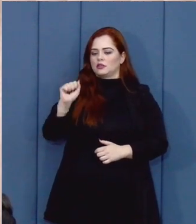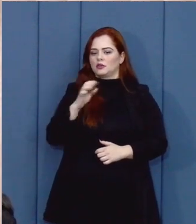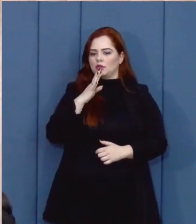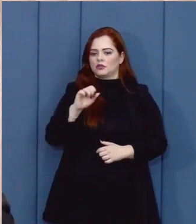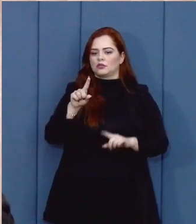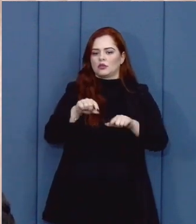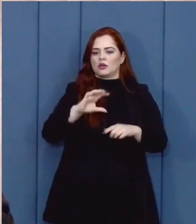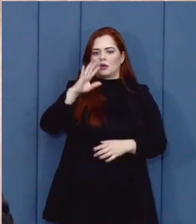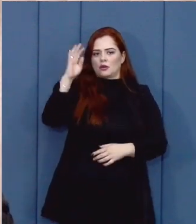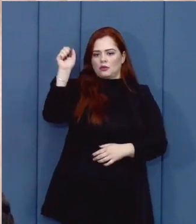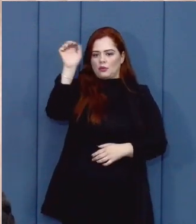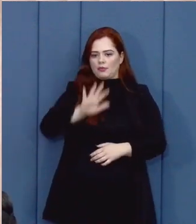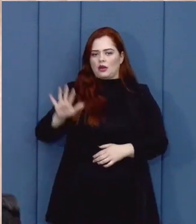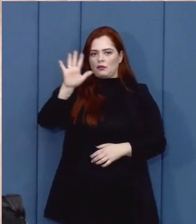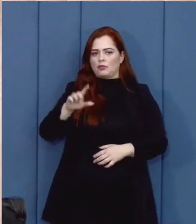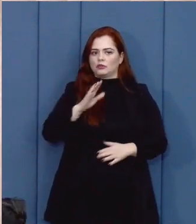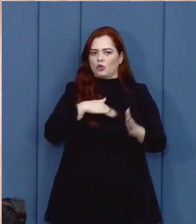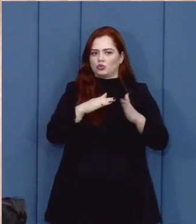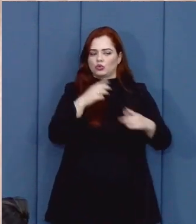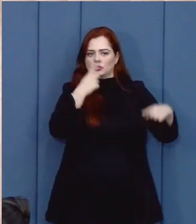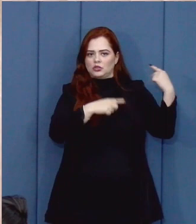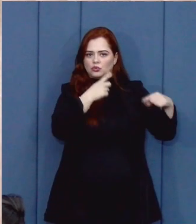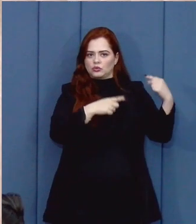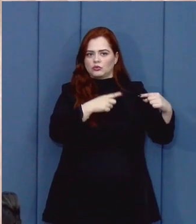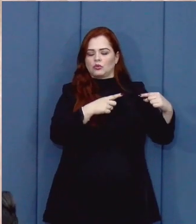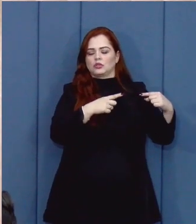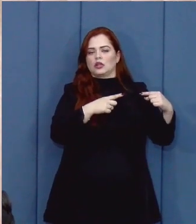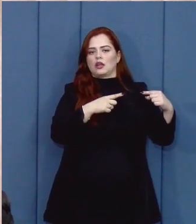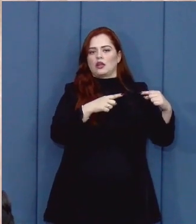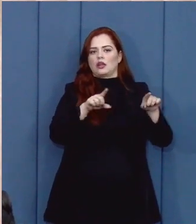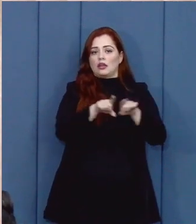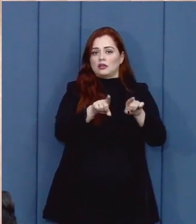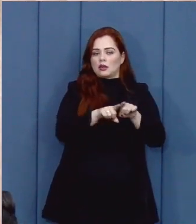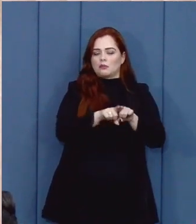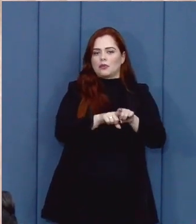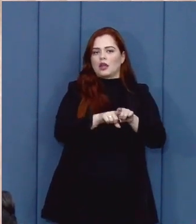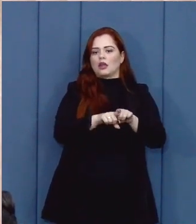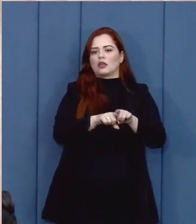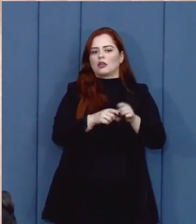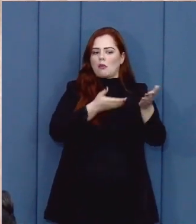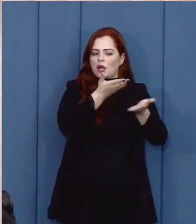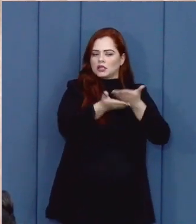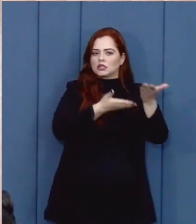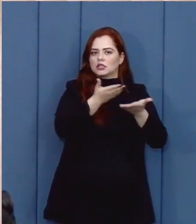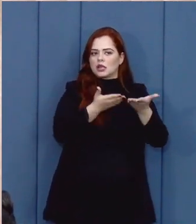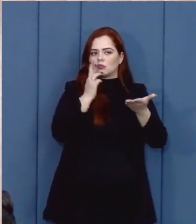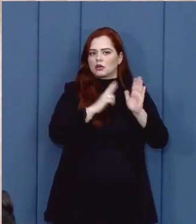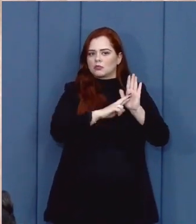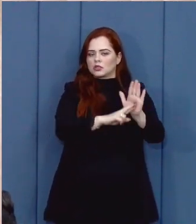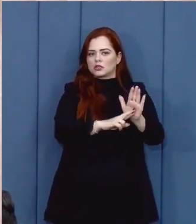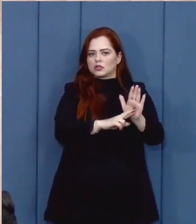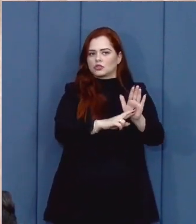as discussões, todas as discussões no âmbito do comitê, e da qual também participam